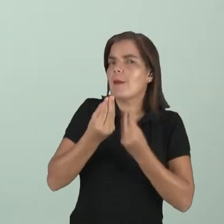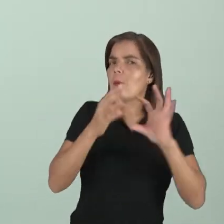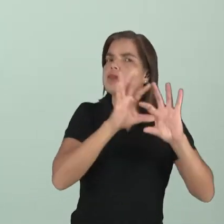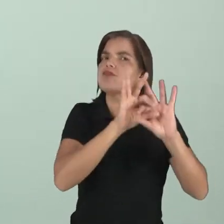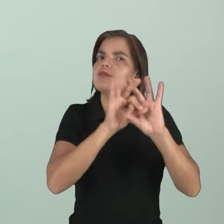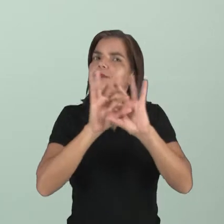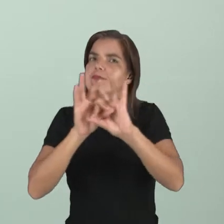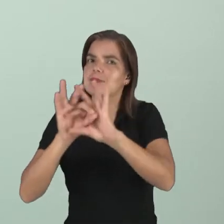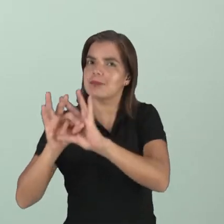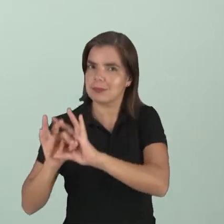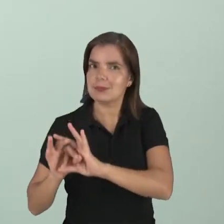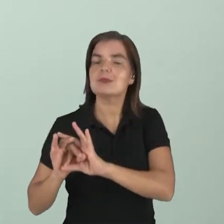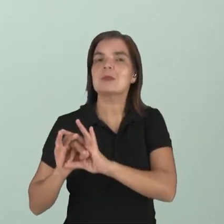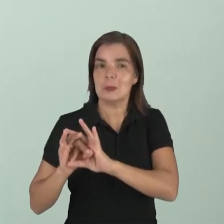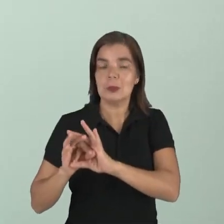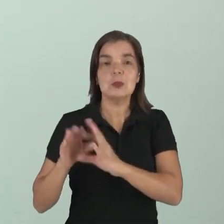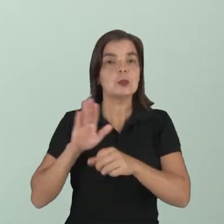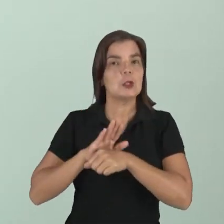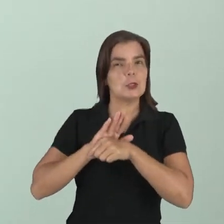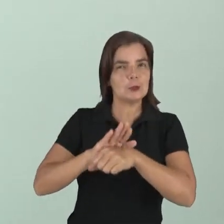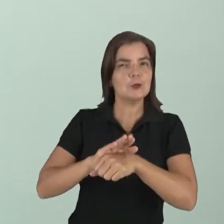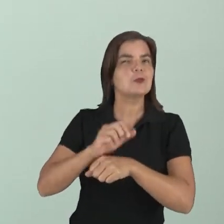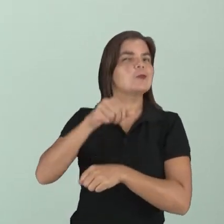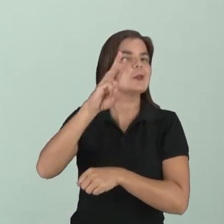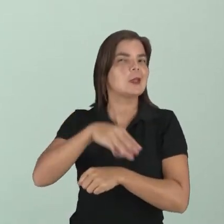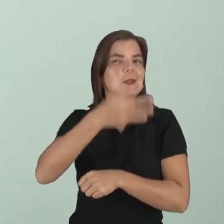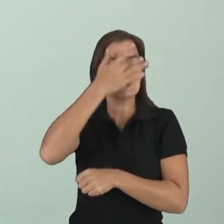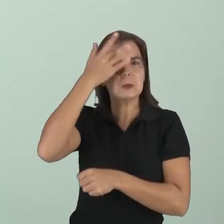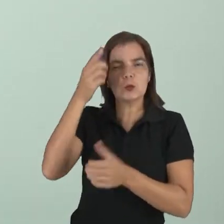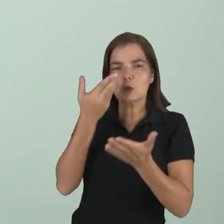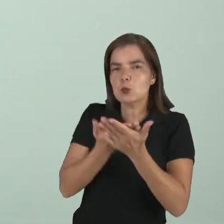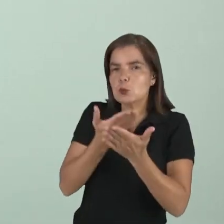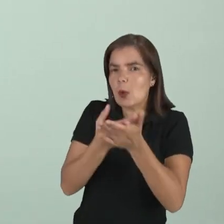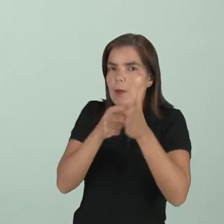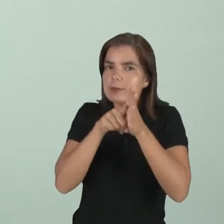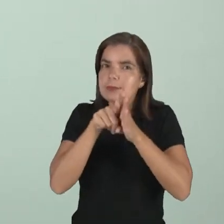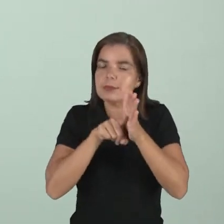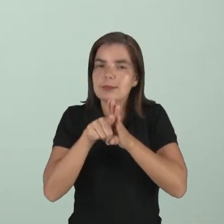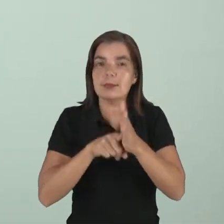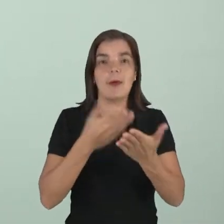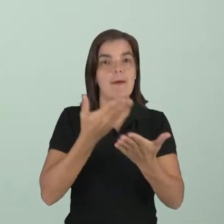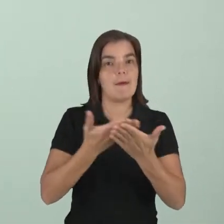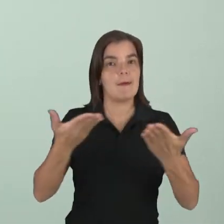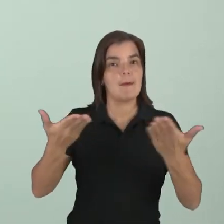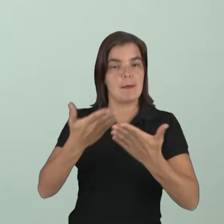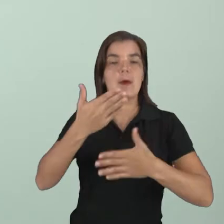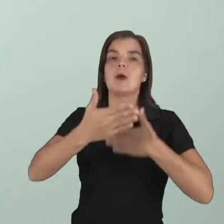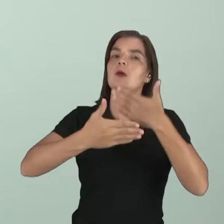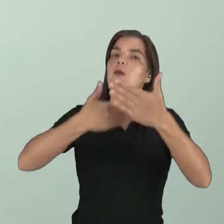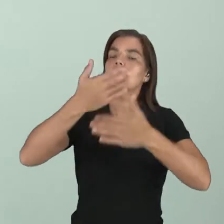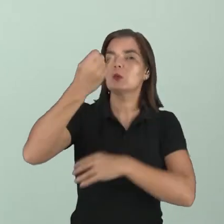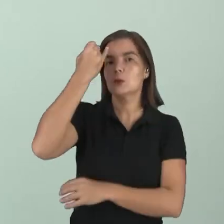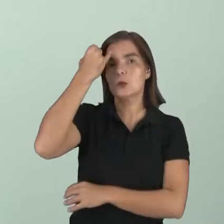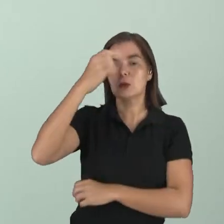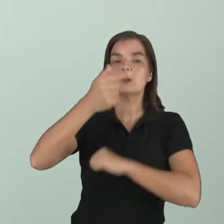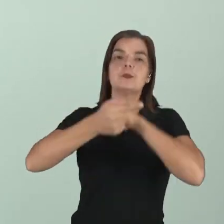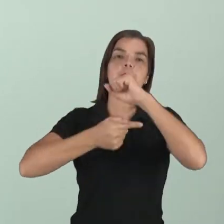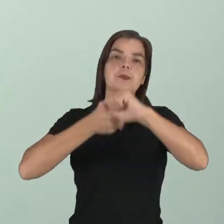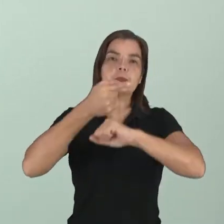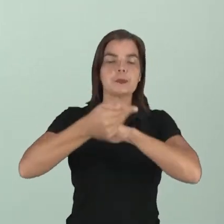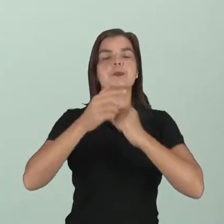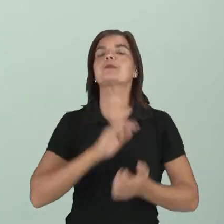foi estabelecido através da ajuda dos cientistas, ok? Então, na aula de hoje a gente vai ver evolução da ideia de